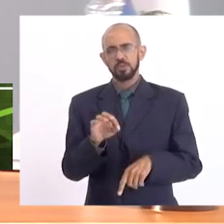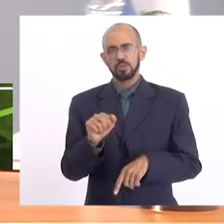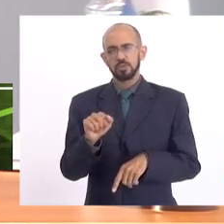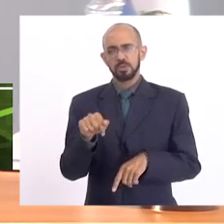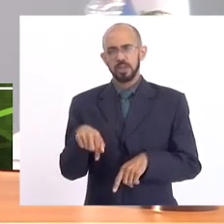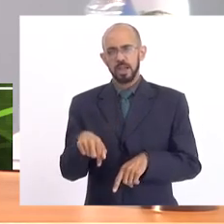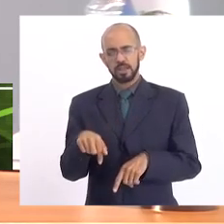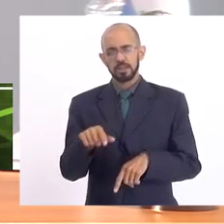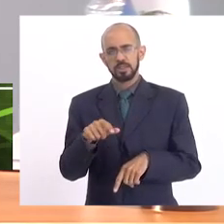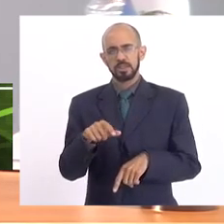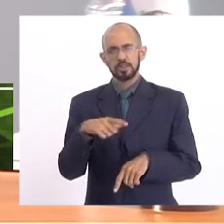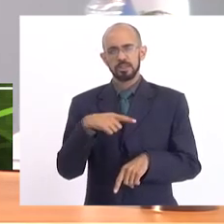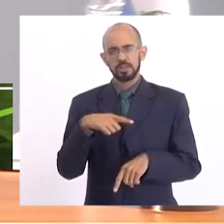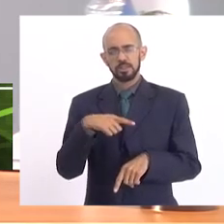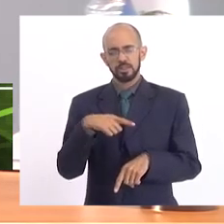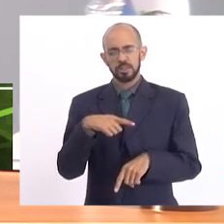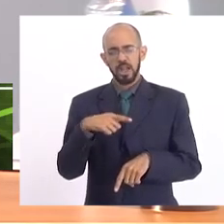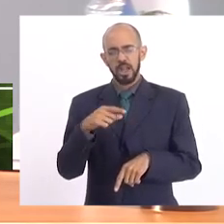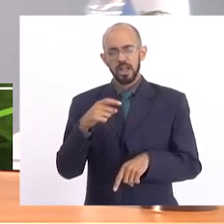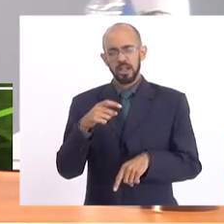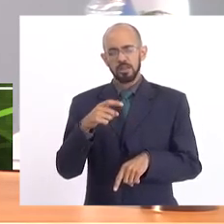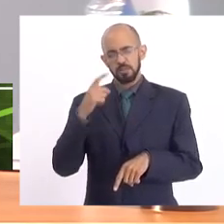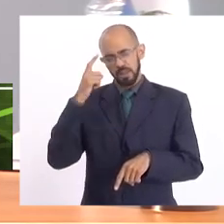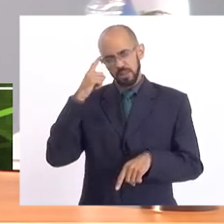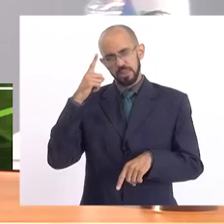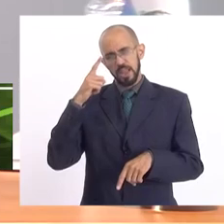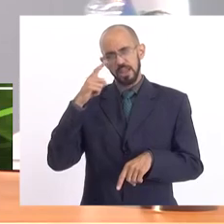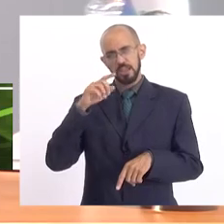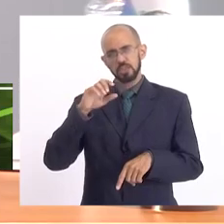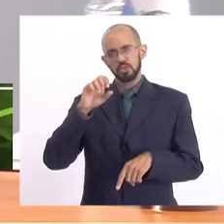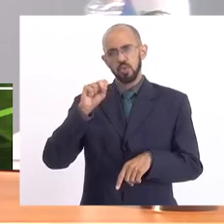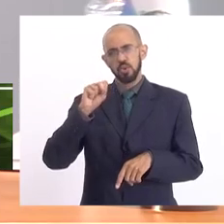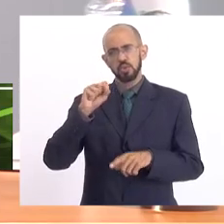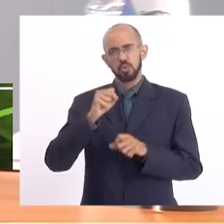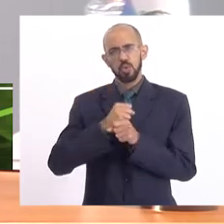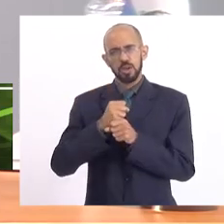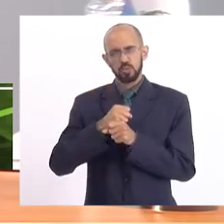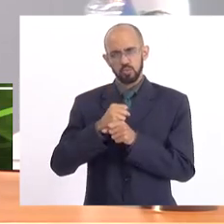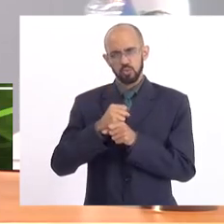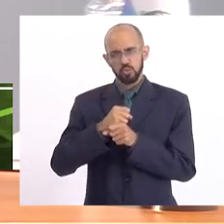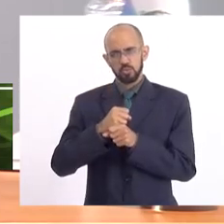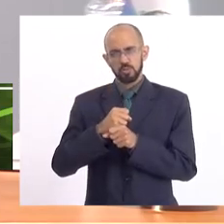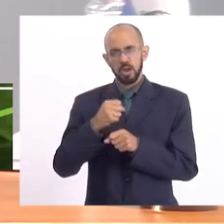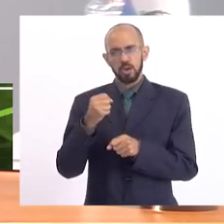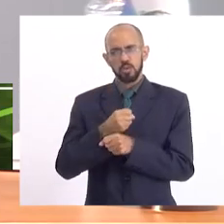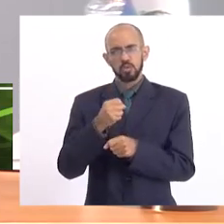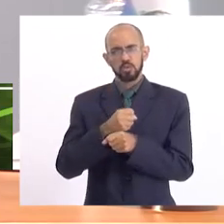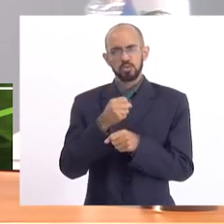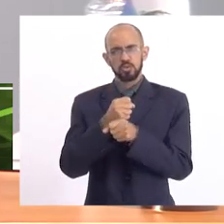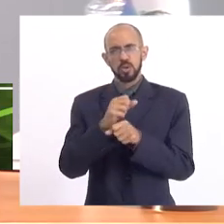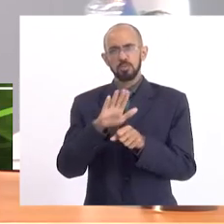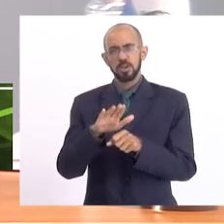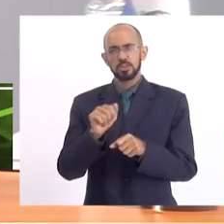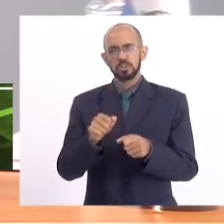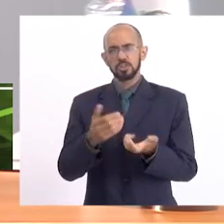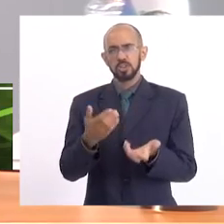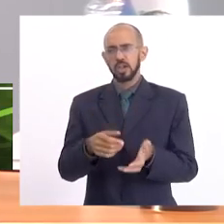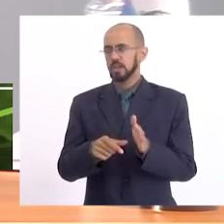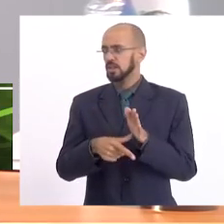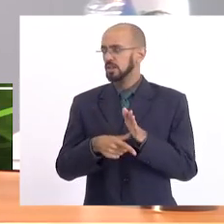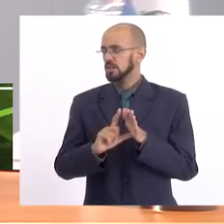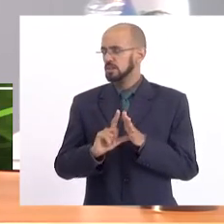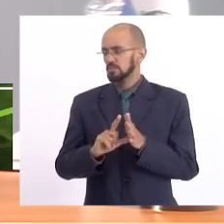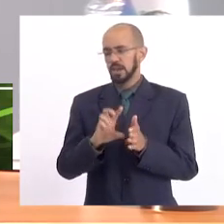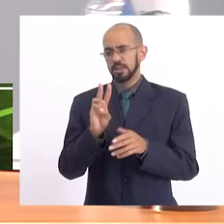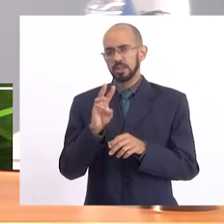a previsão de cumprimento é de 8 anos, a gente vai antecipar pelo menos mais 3 anos.